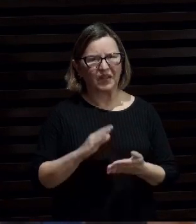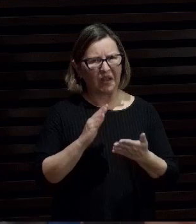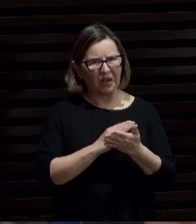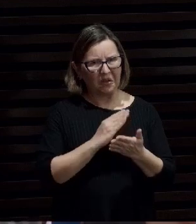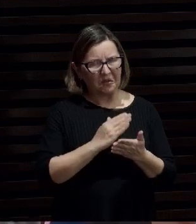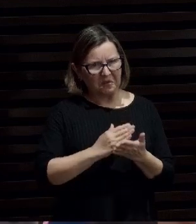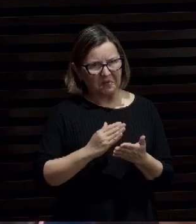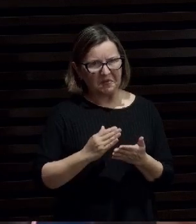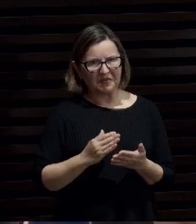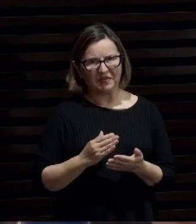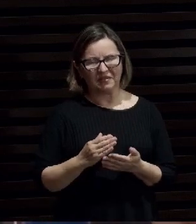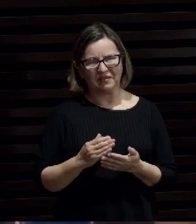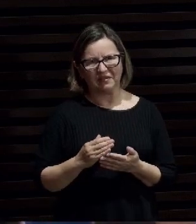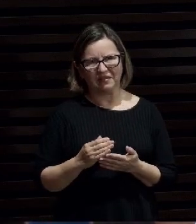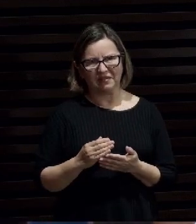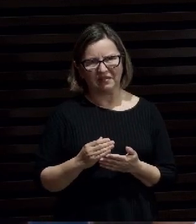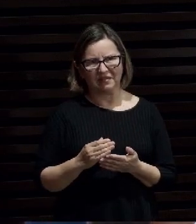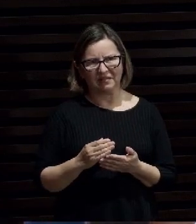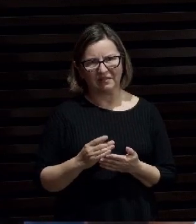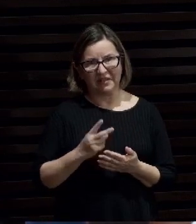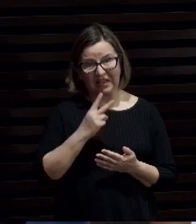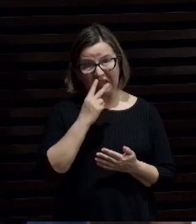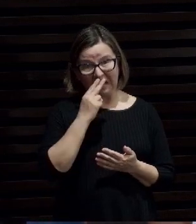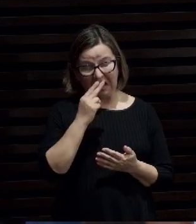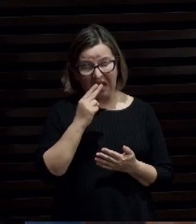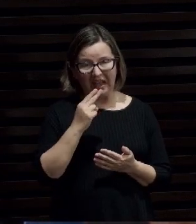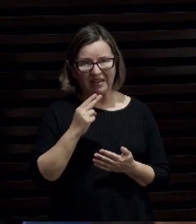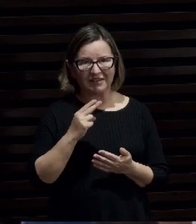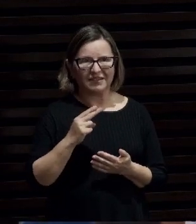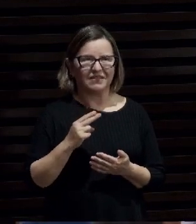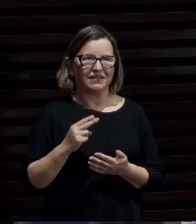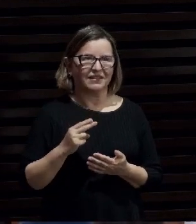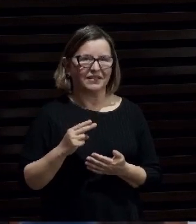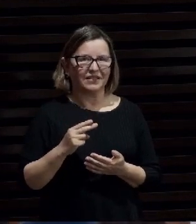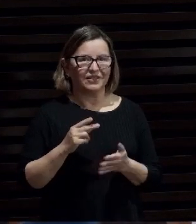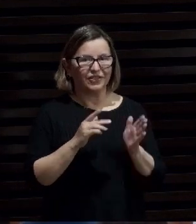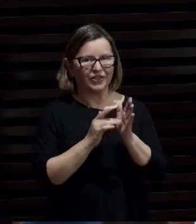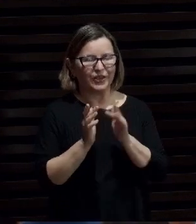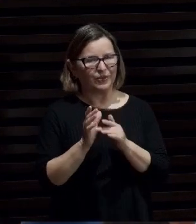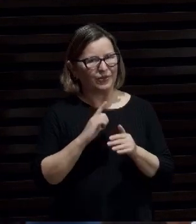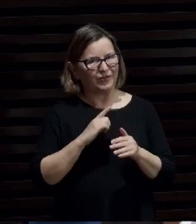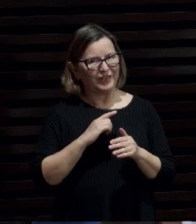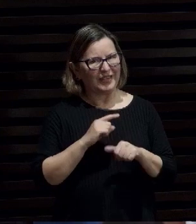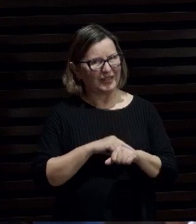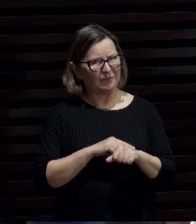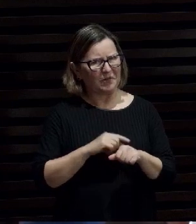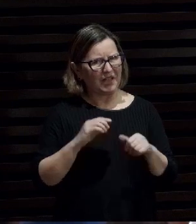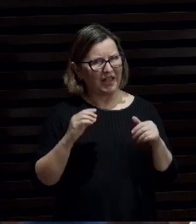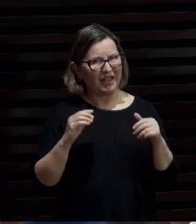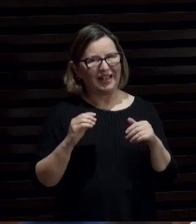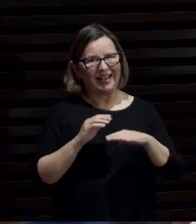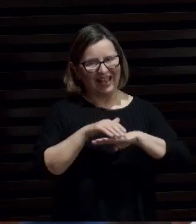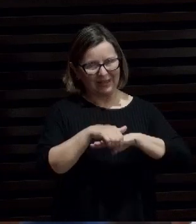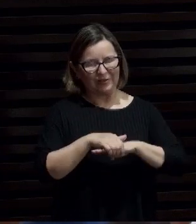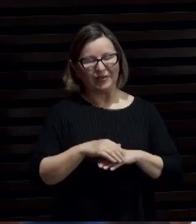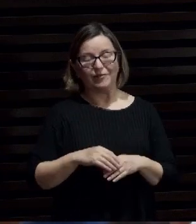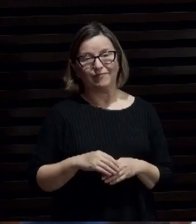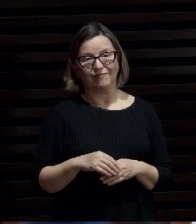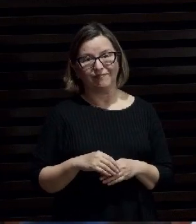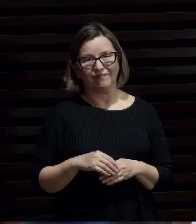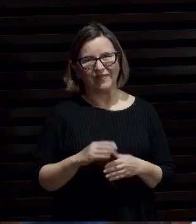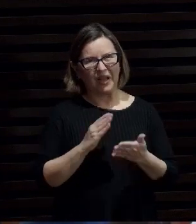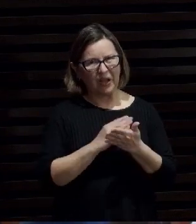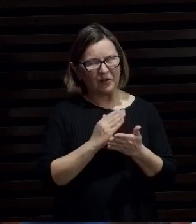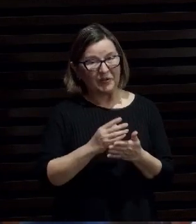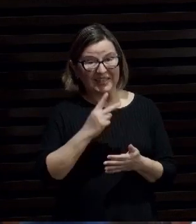homem muito ocupado, Nicodemos foi à noite para não tomar tempo dele. Outros entendem que Nicodemos também era um homem muito ocupado, falou, eu vou à noite que